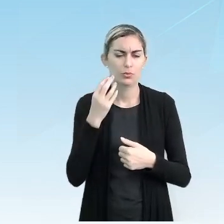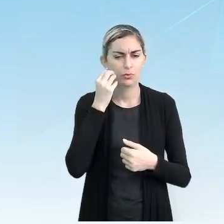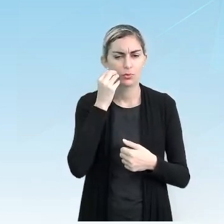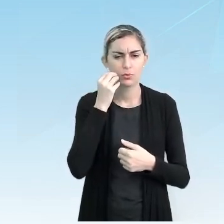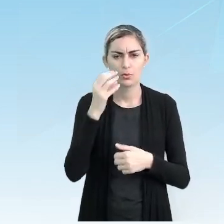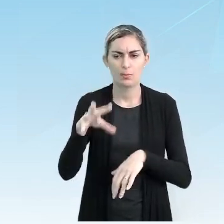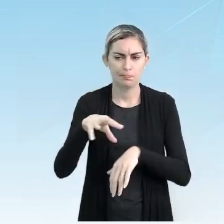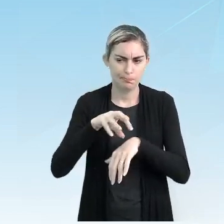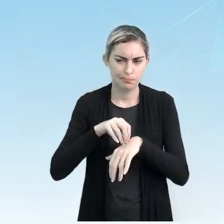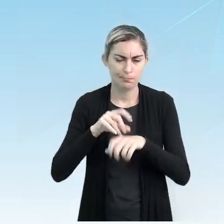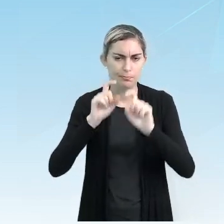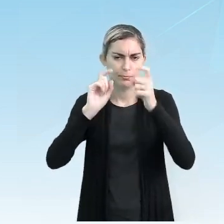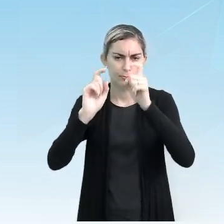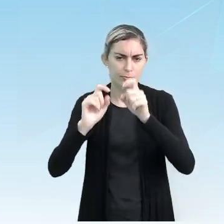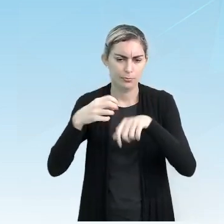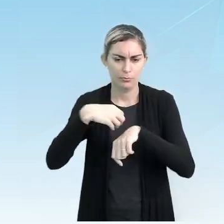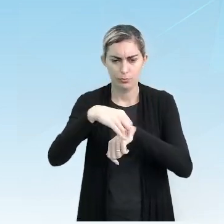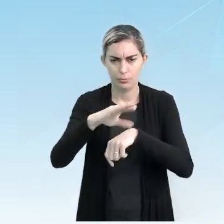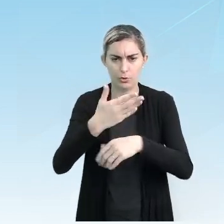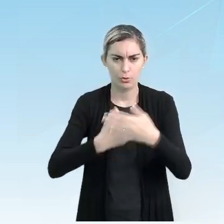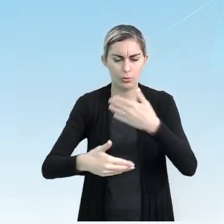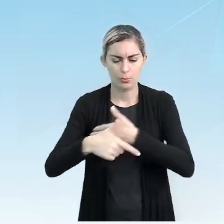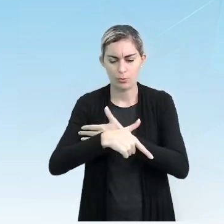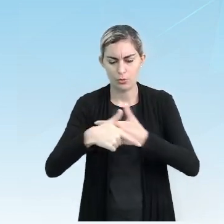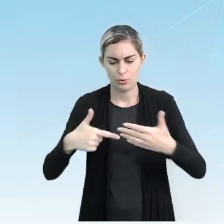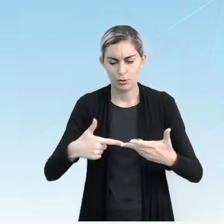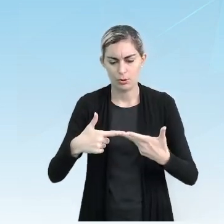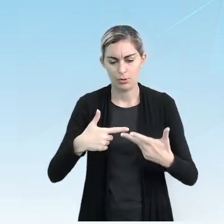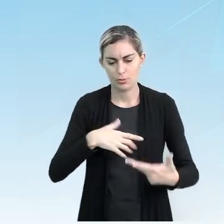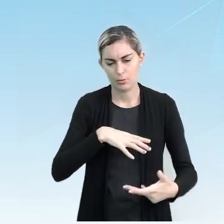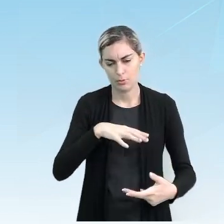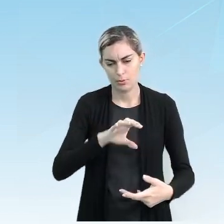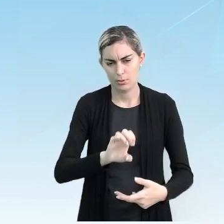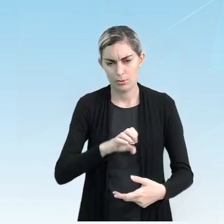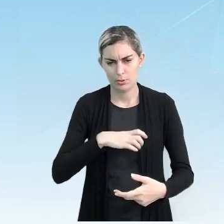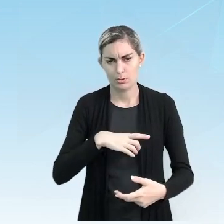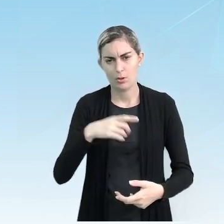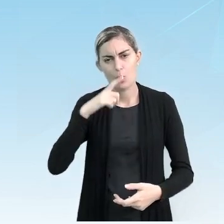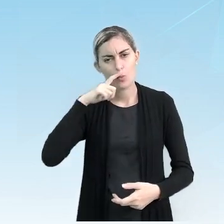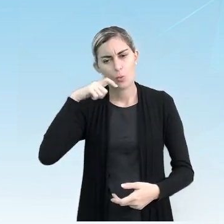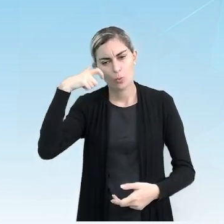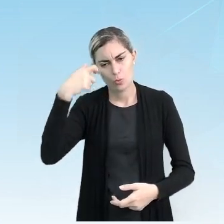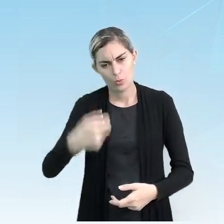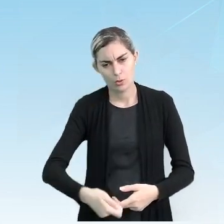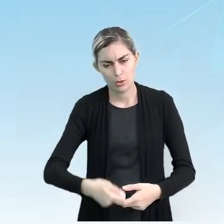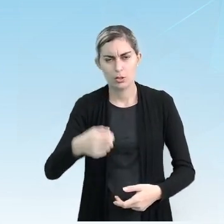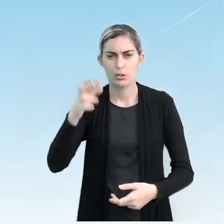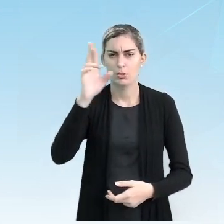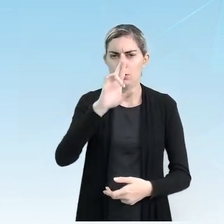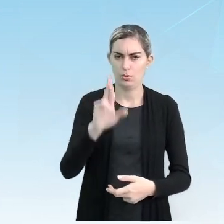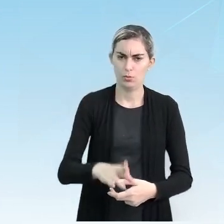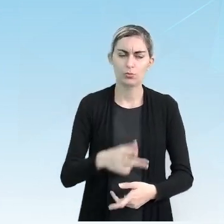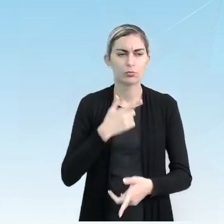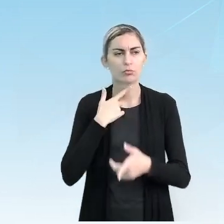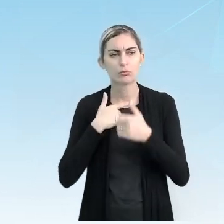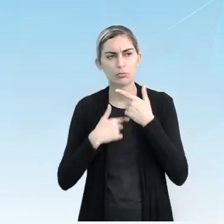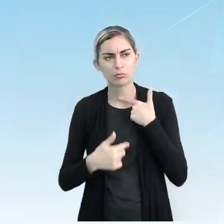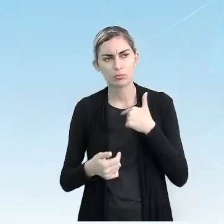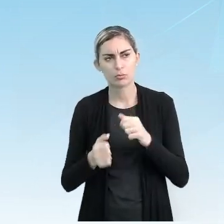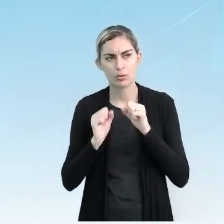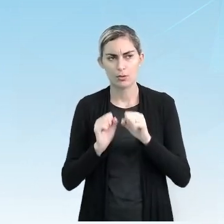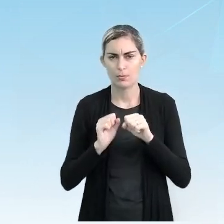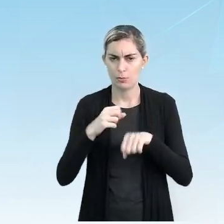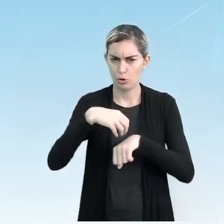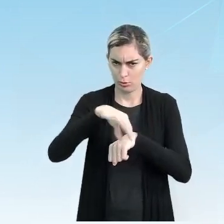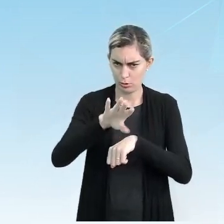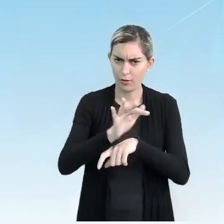para um debate e trocas. O que é a moral, o que é a ética ali, o que é a Rússia quer, o que a Ucrânia deseja. Exatamente. Certo? Professor, eu posso indicar um filme